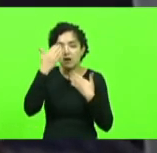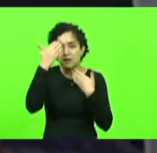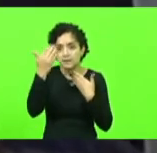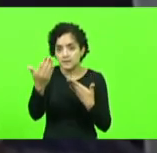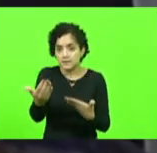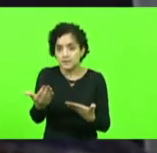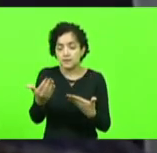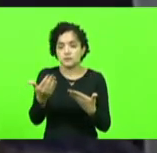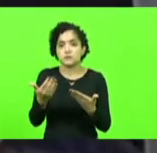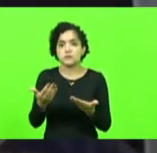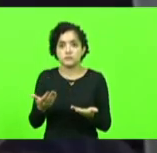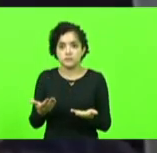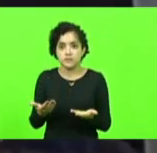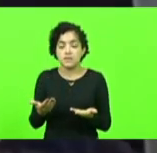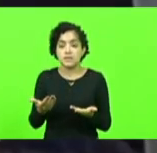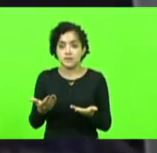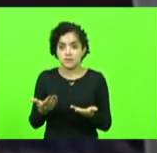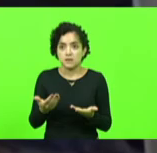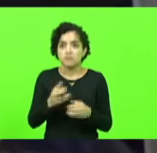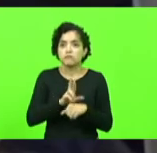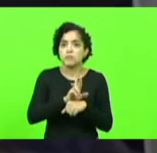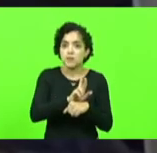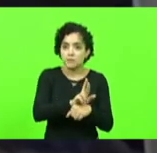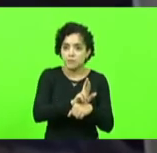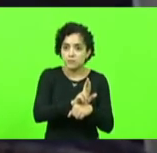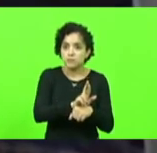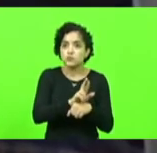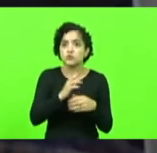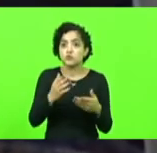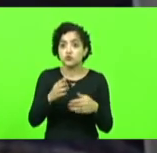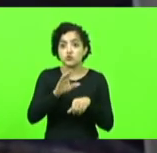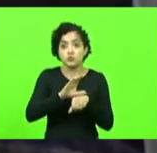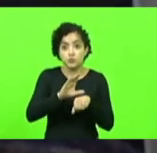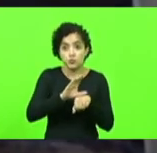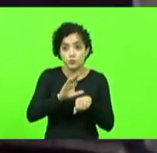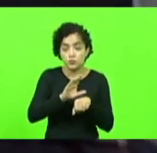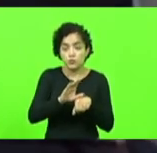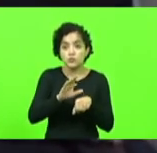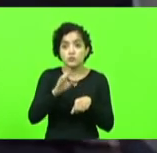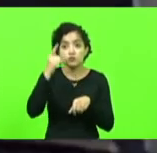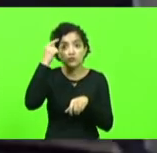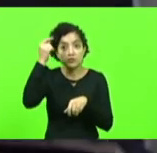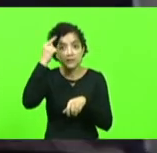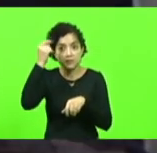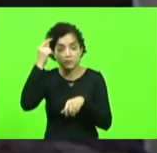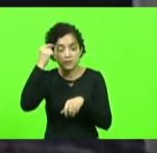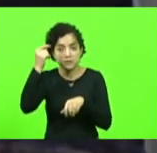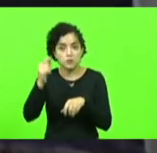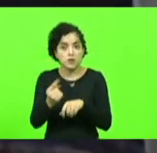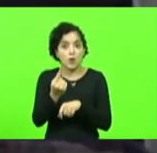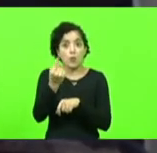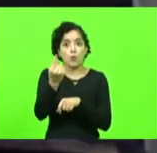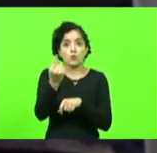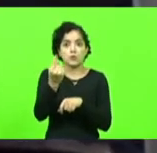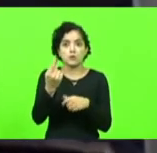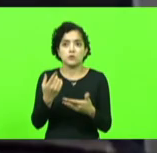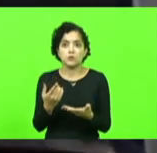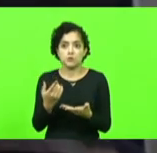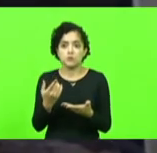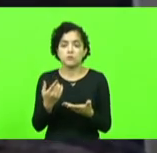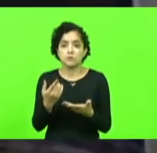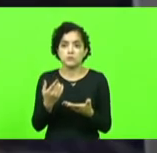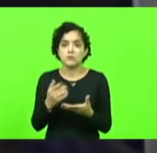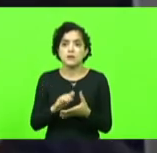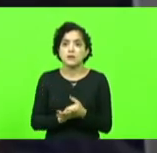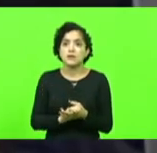falar enquanto representante de um curso de graduação, que é o único de Santa Catarina. Né? Temos um conceito 4 pelo MEC